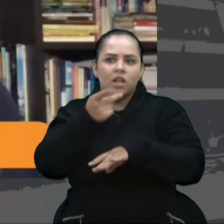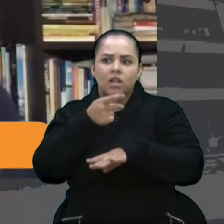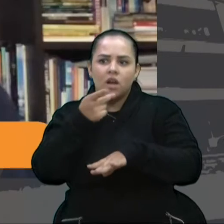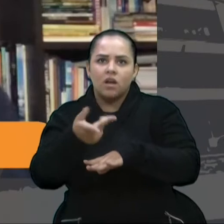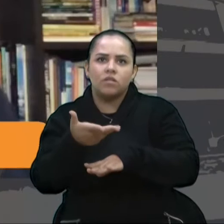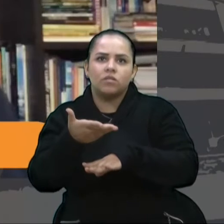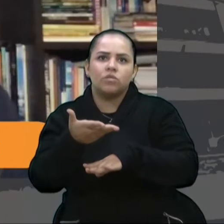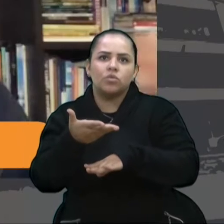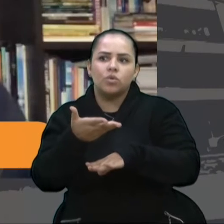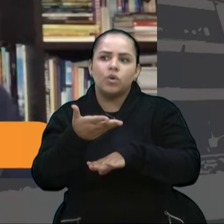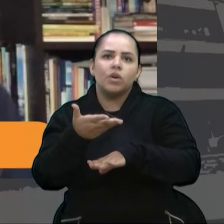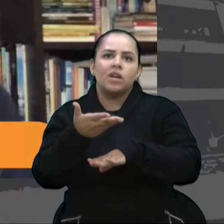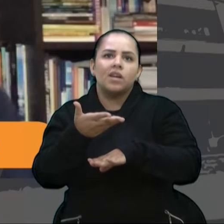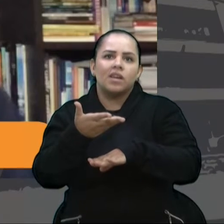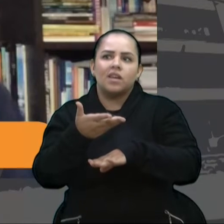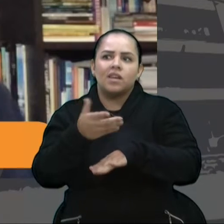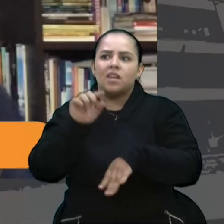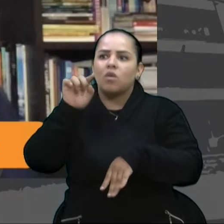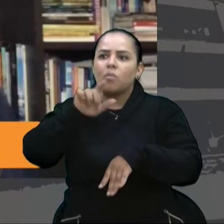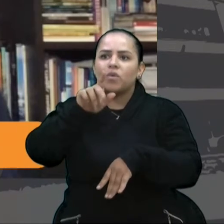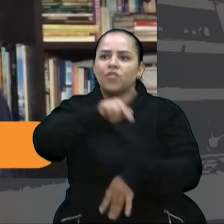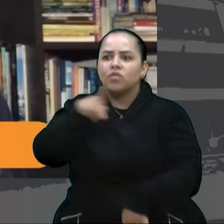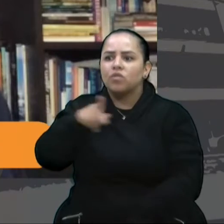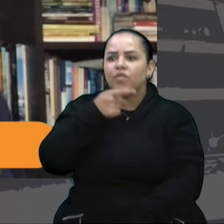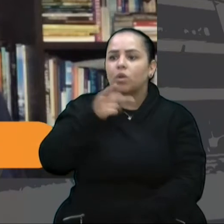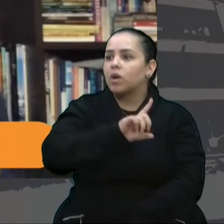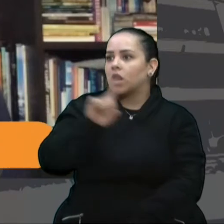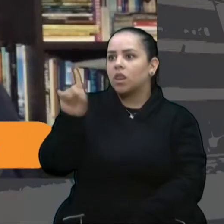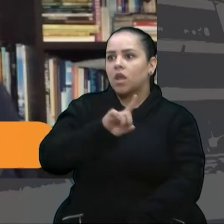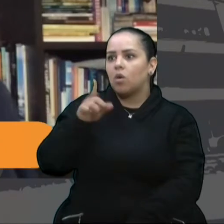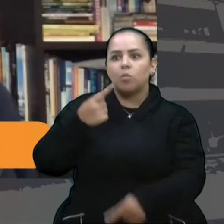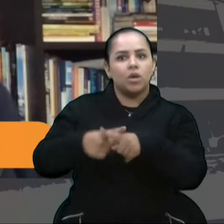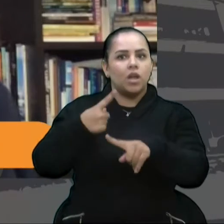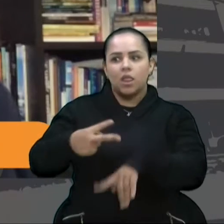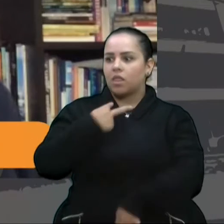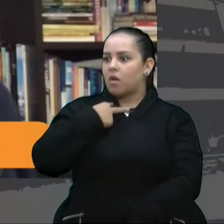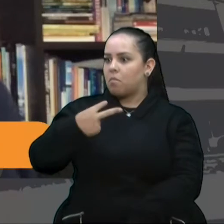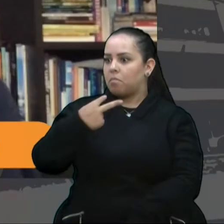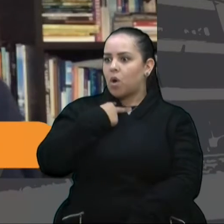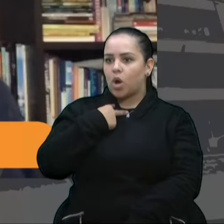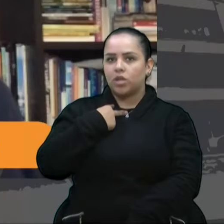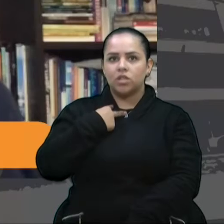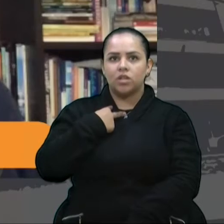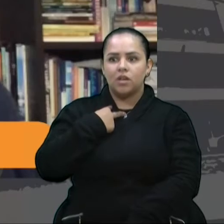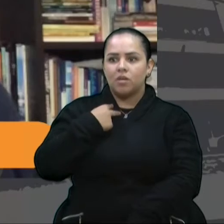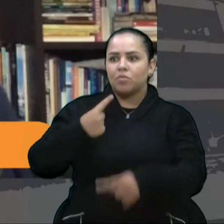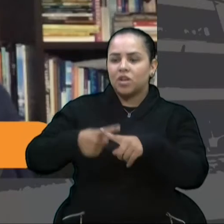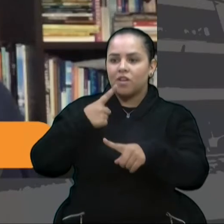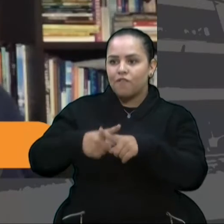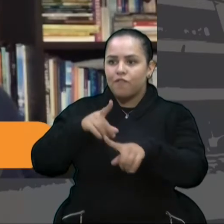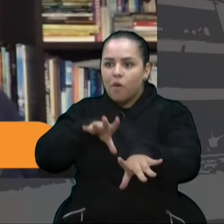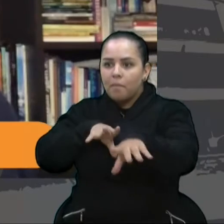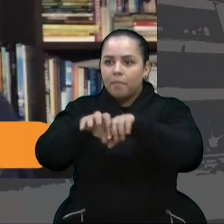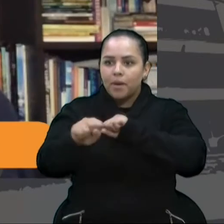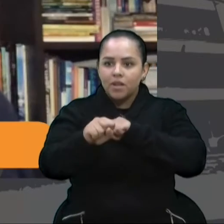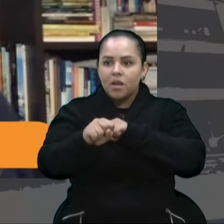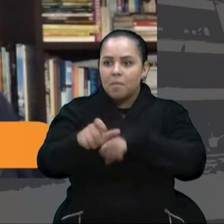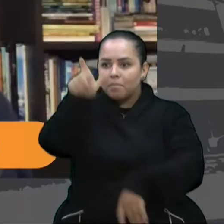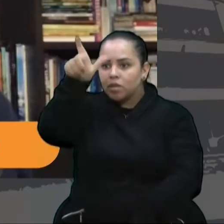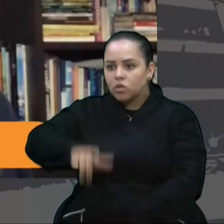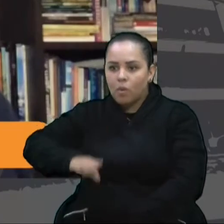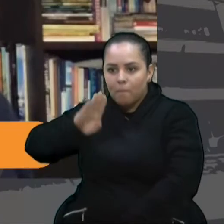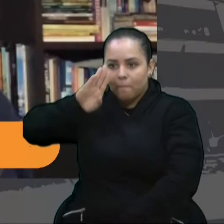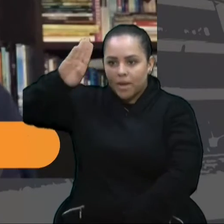militantes ideológicos para combater o status quo opressor. Enquanto tiver isso, a pessoa sai de lá pensando que essa é a missão do